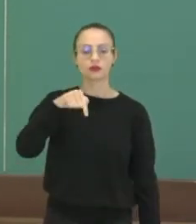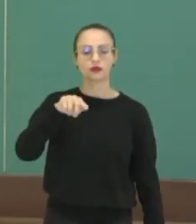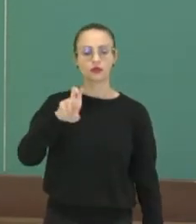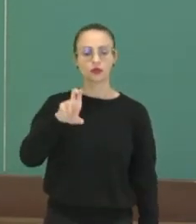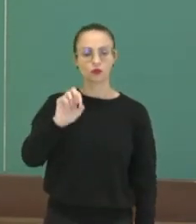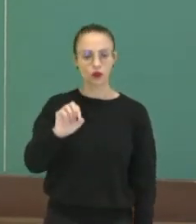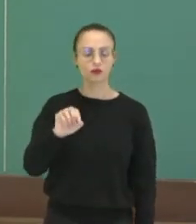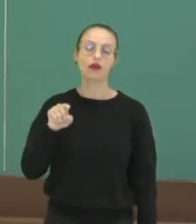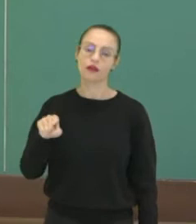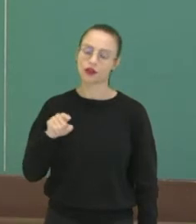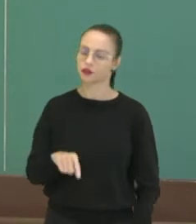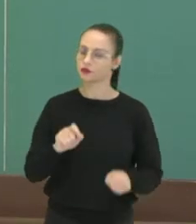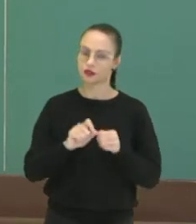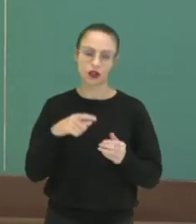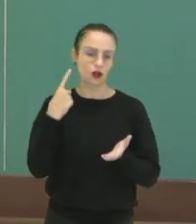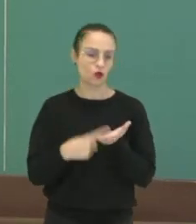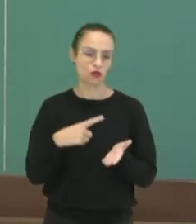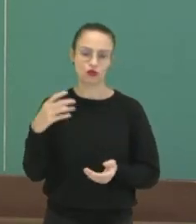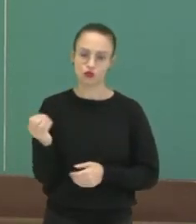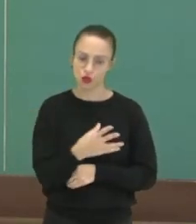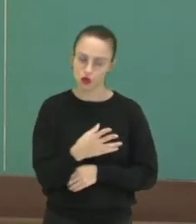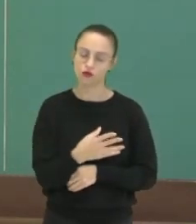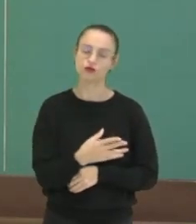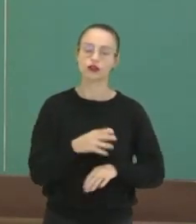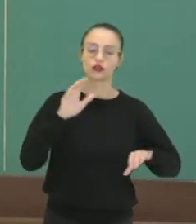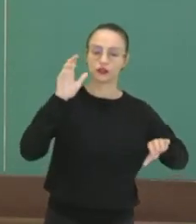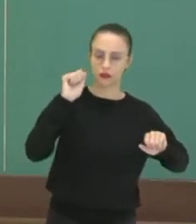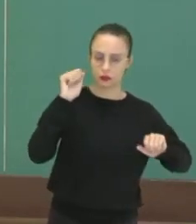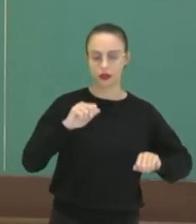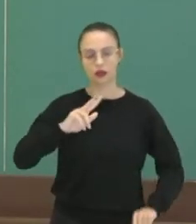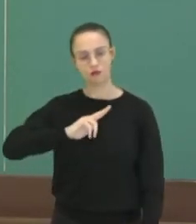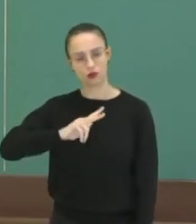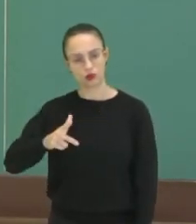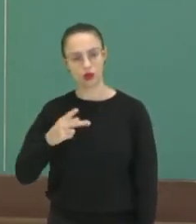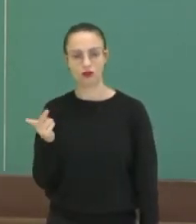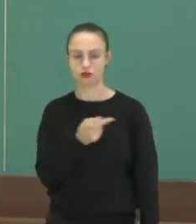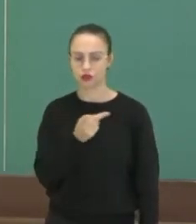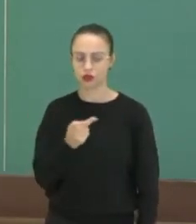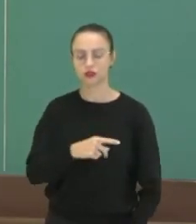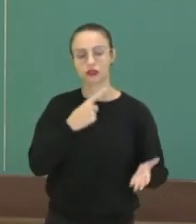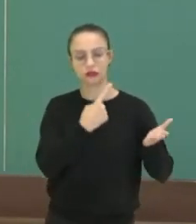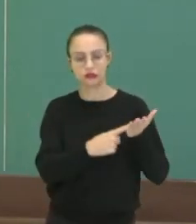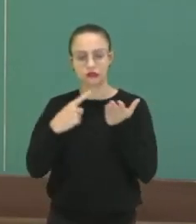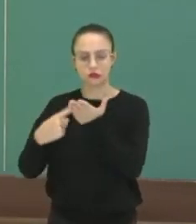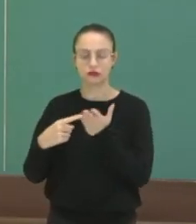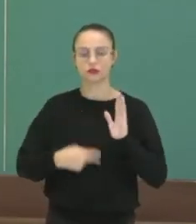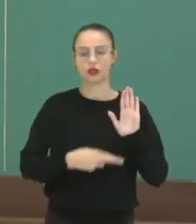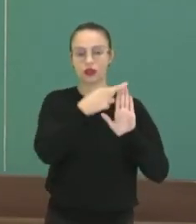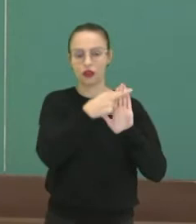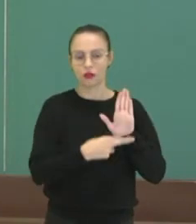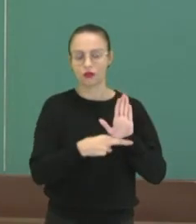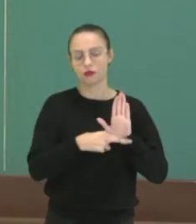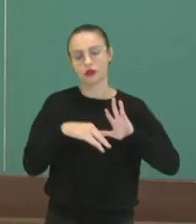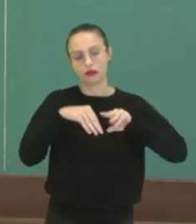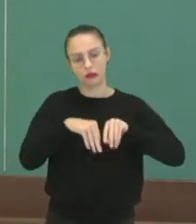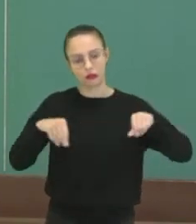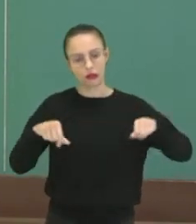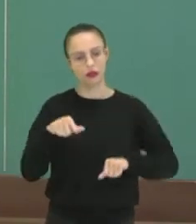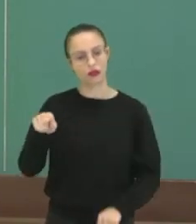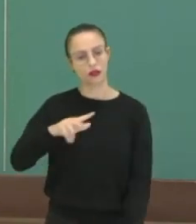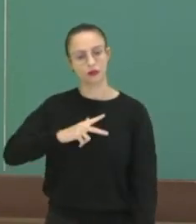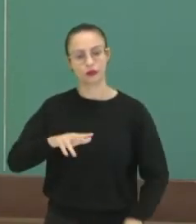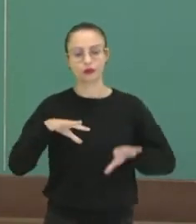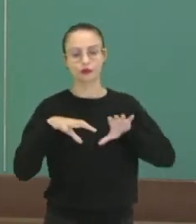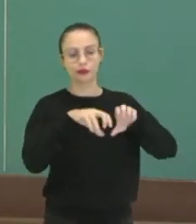eles tiveram que fazer um novo acordo entre Portugal e Espanha para regulamentar, né, essas terras que Portugal tinha